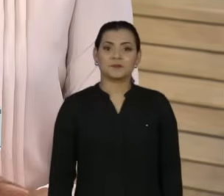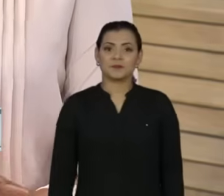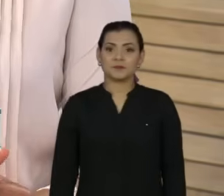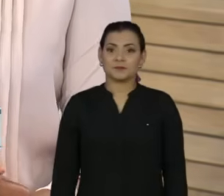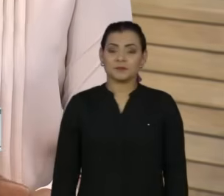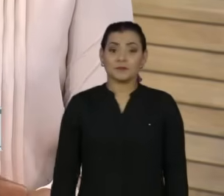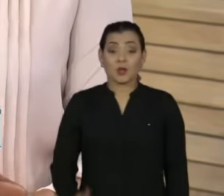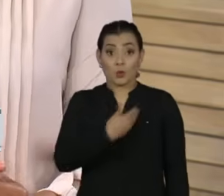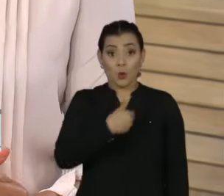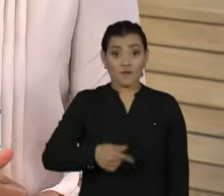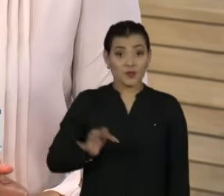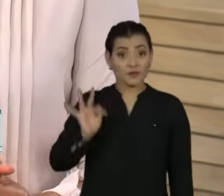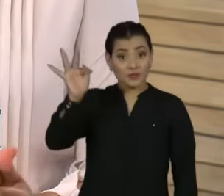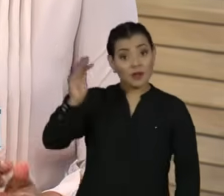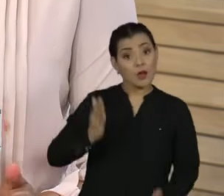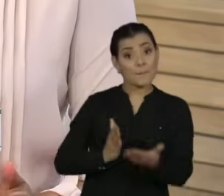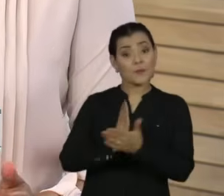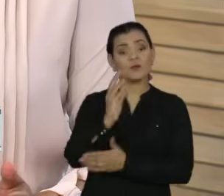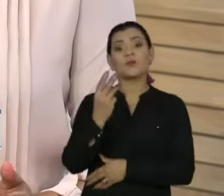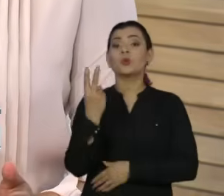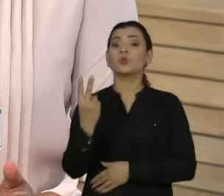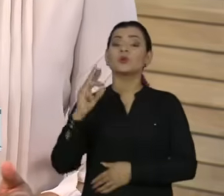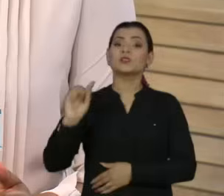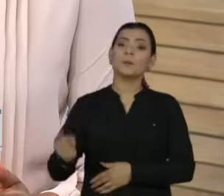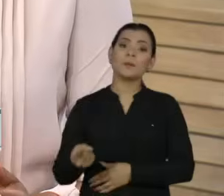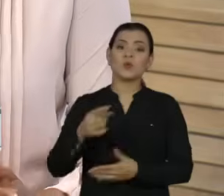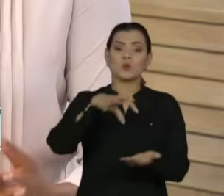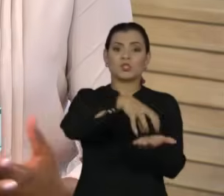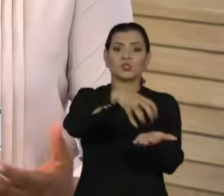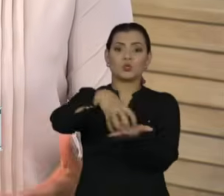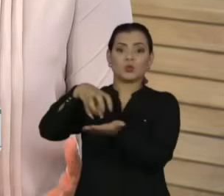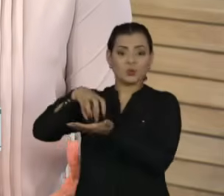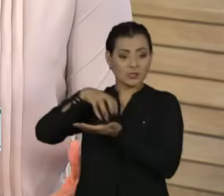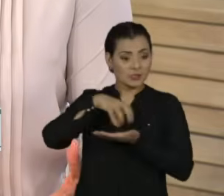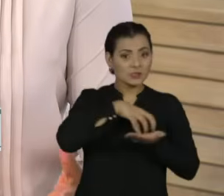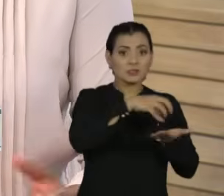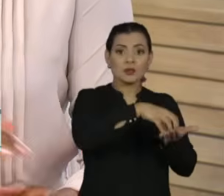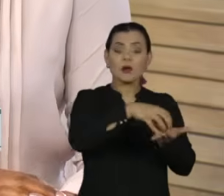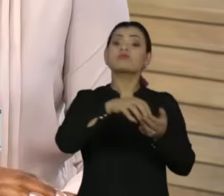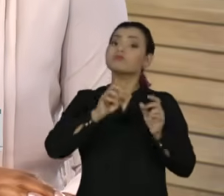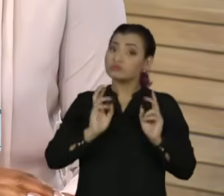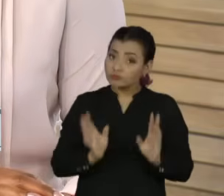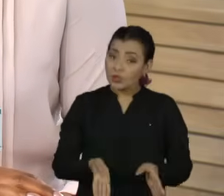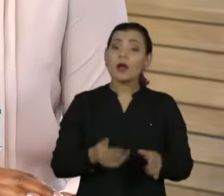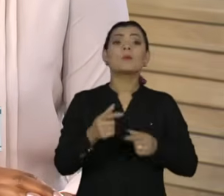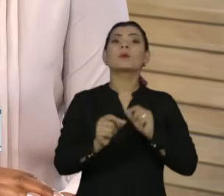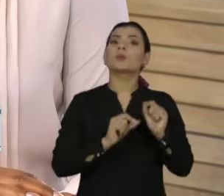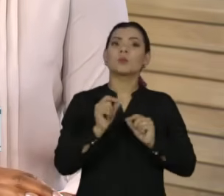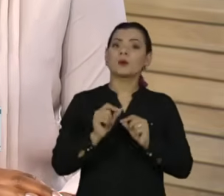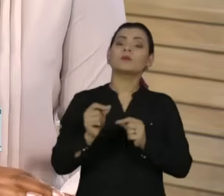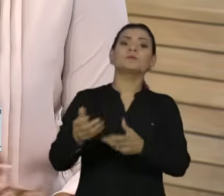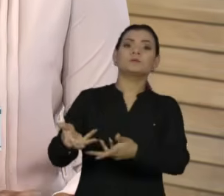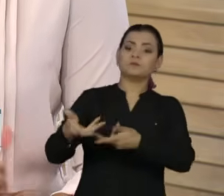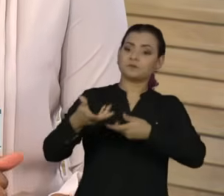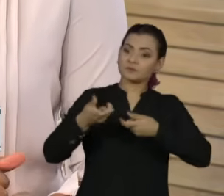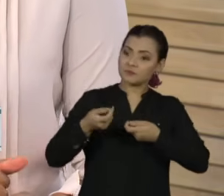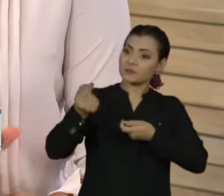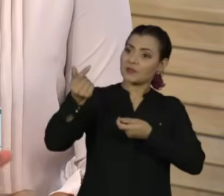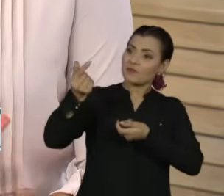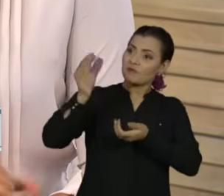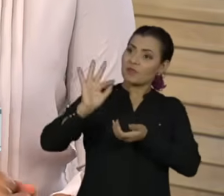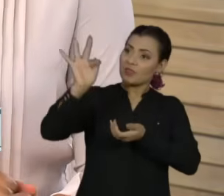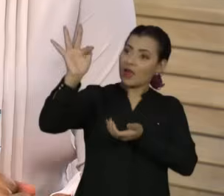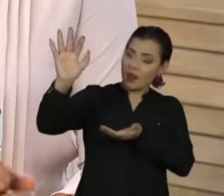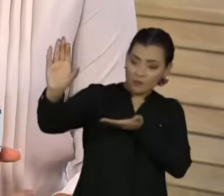O governo federal aprovou mais de 2.000 instituições de longa permanência para o recebimento de recursos da União.